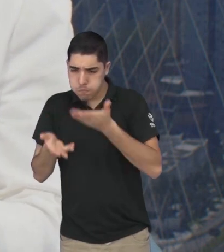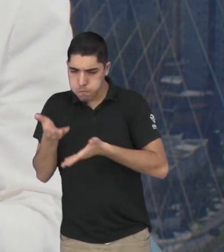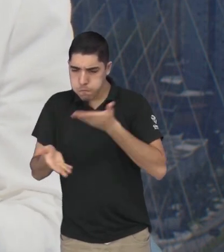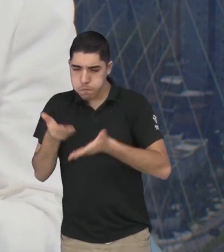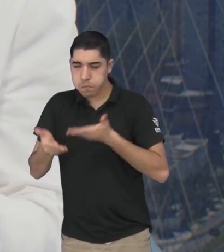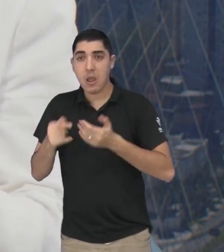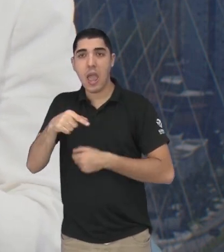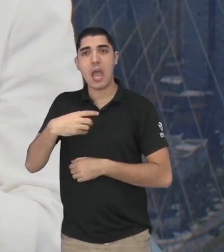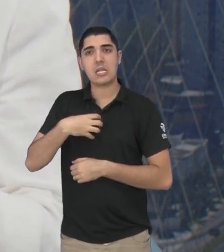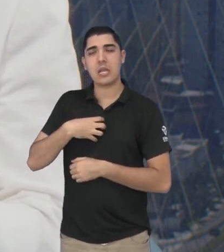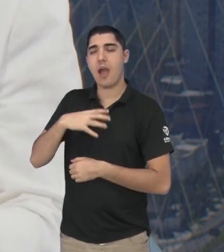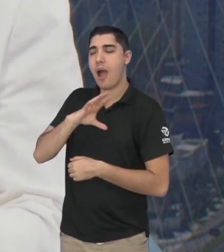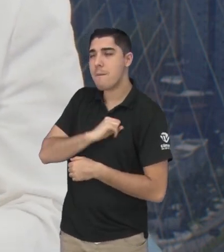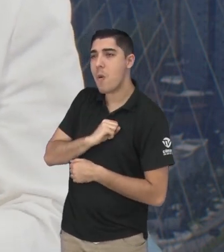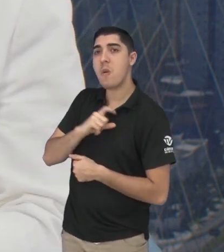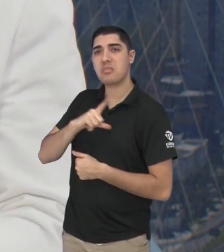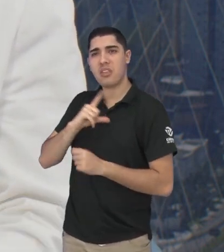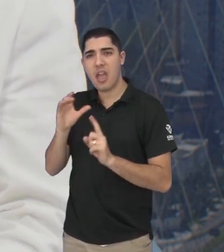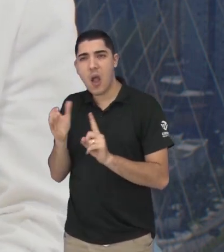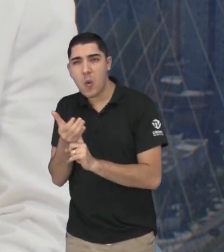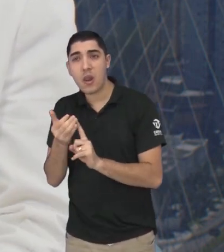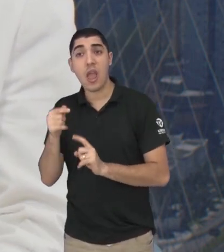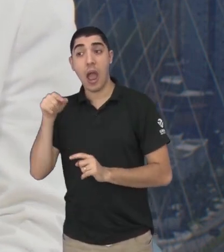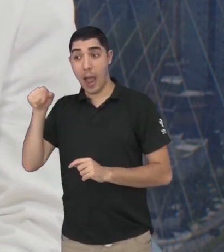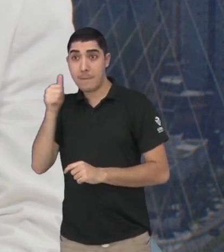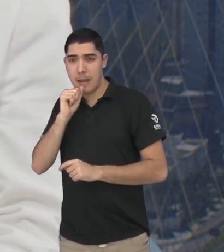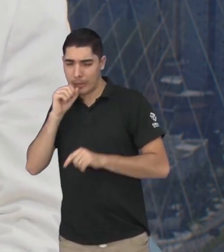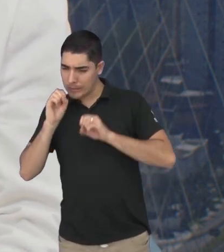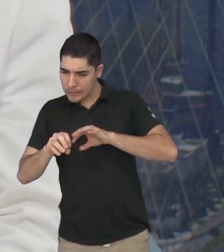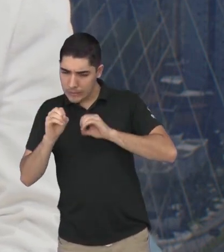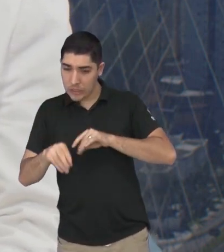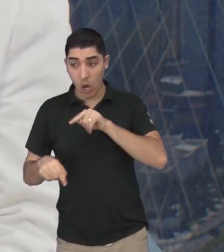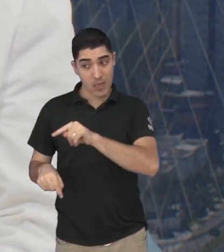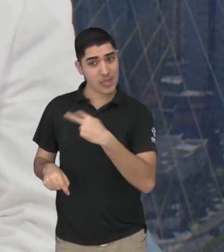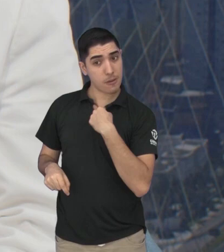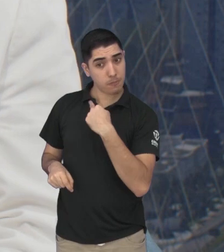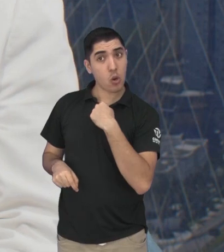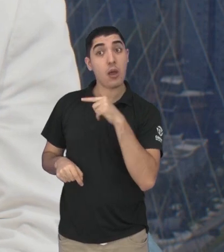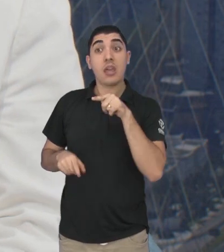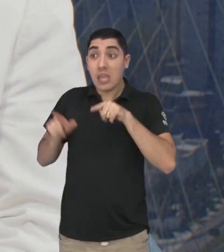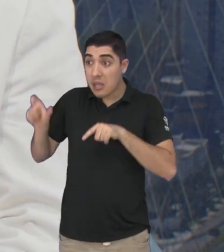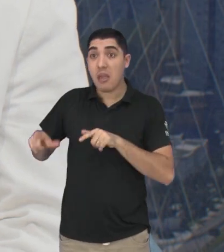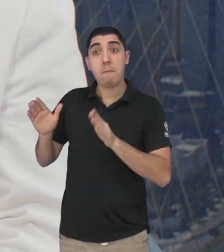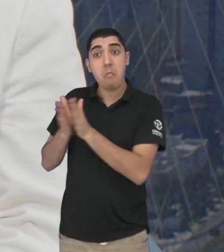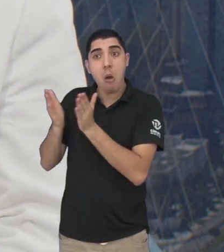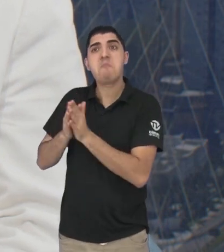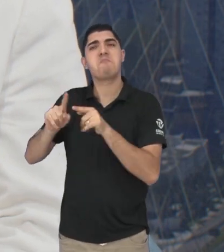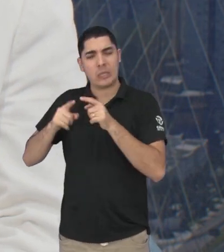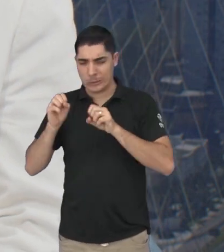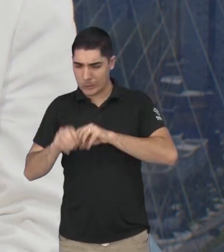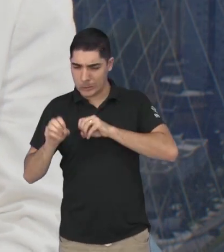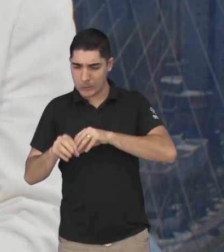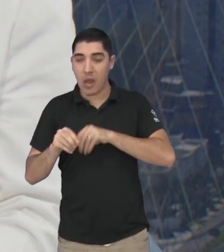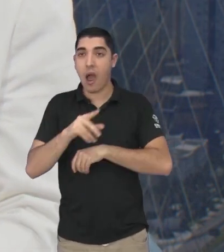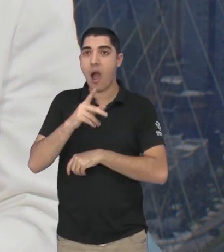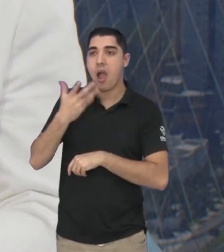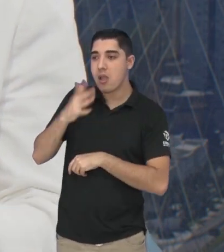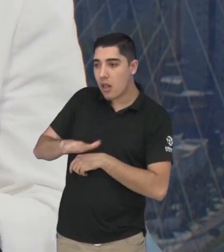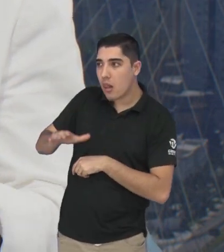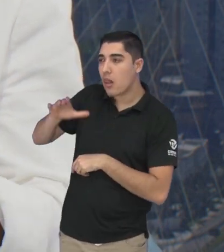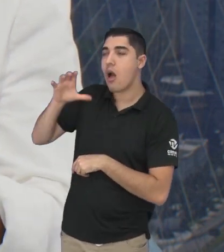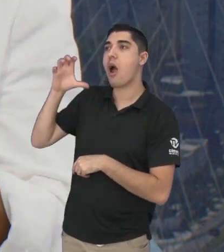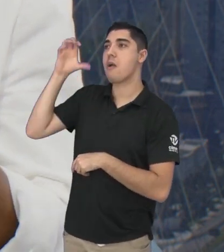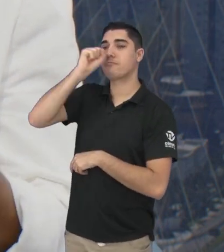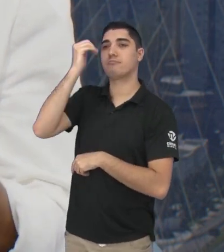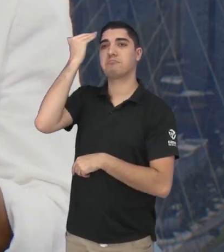criança se sente amada, essa criança se sente acolhida, que ela entende que aquilo não é bom para ela, então ela não vai fazer a opção. Então, é algo